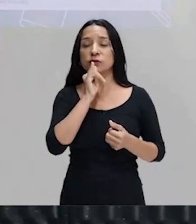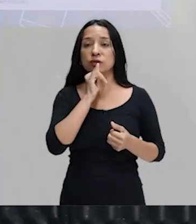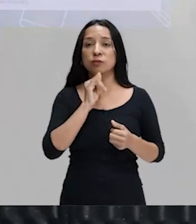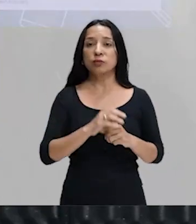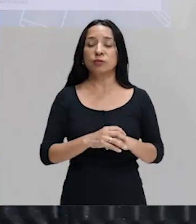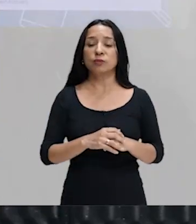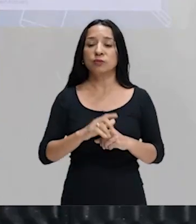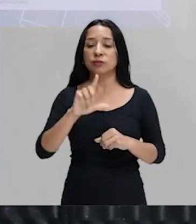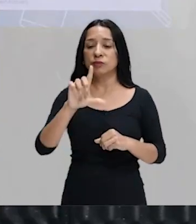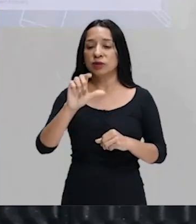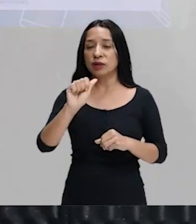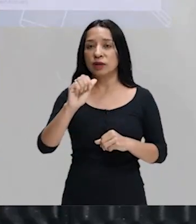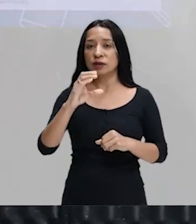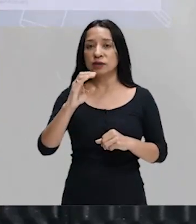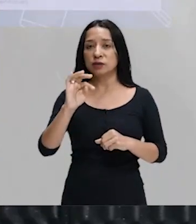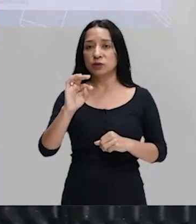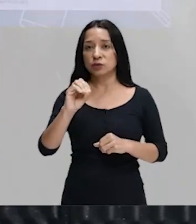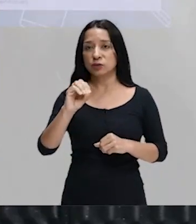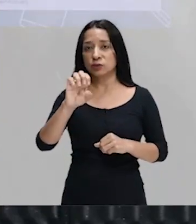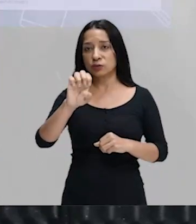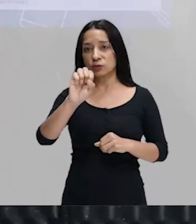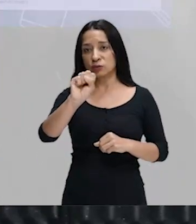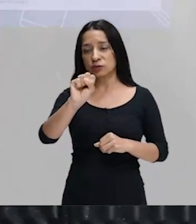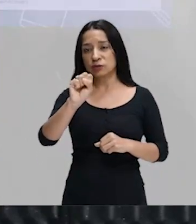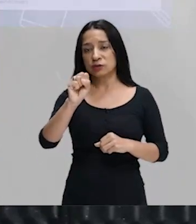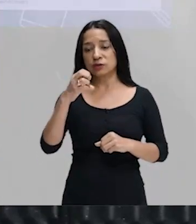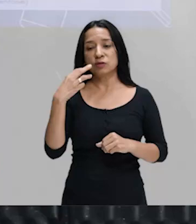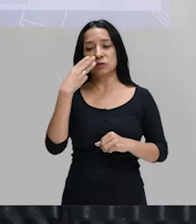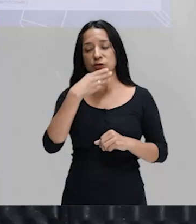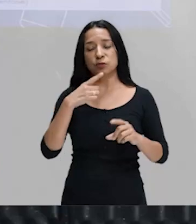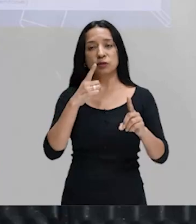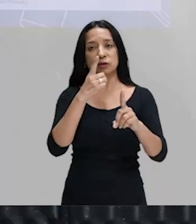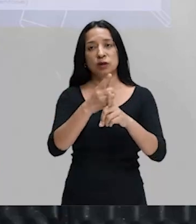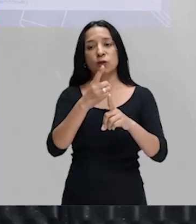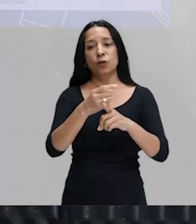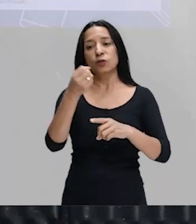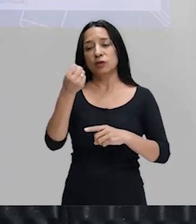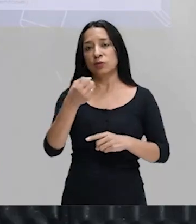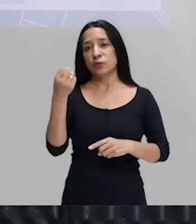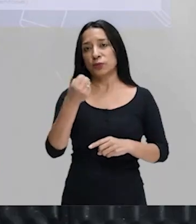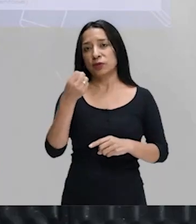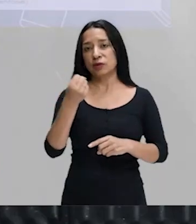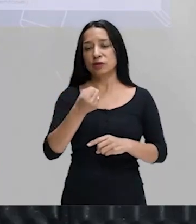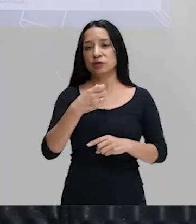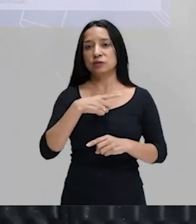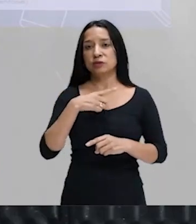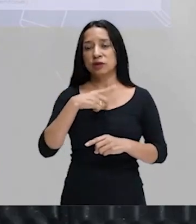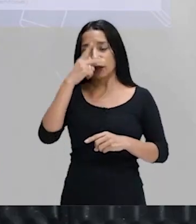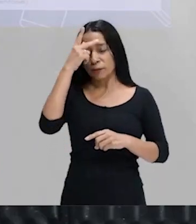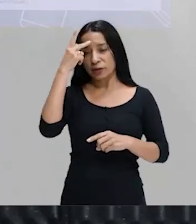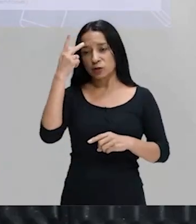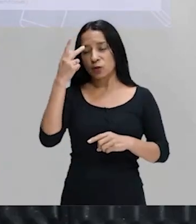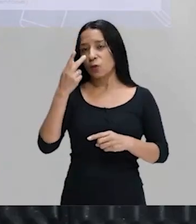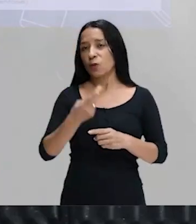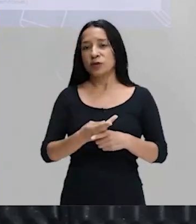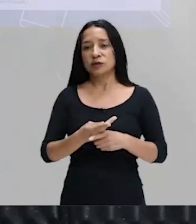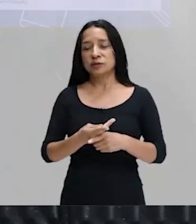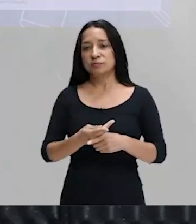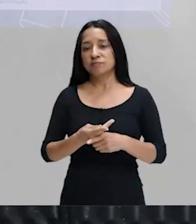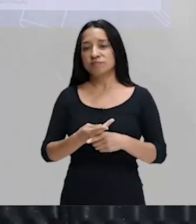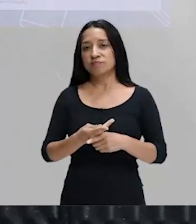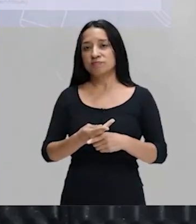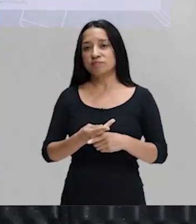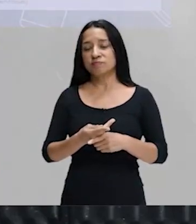a galactose, um açúcar que a gente encontra no leite. Inclusive, tem pessoas que têm intolerância